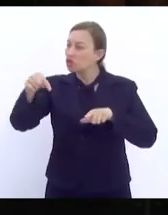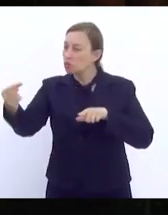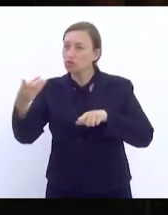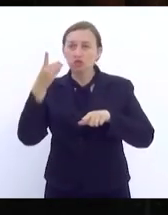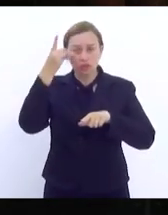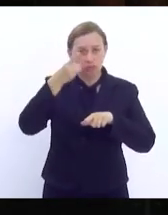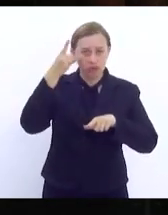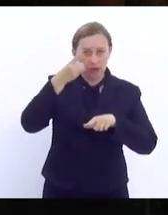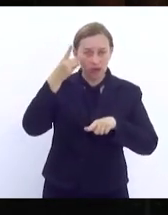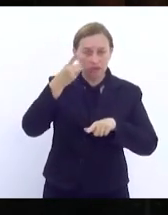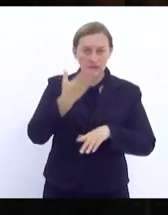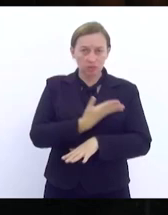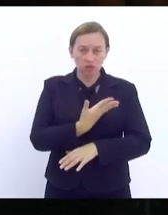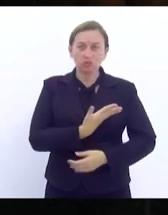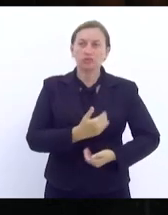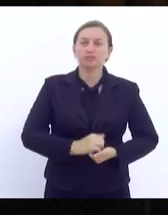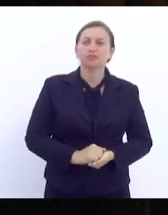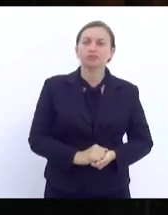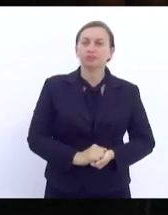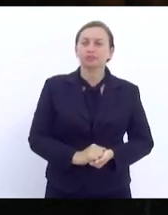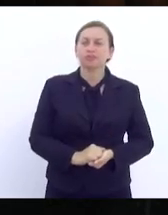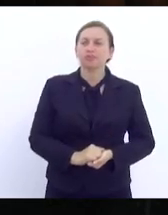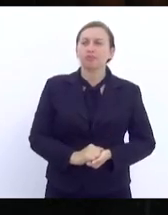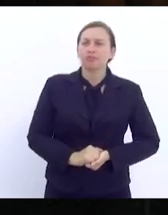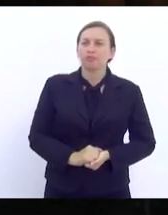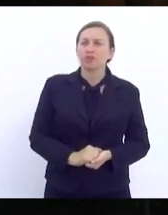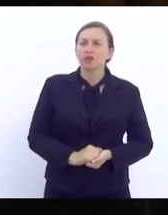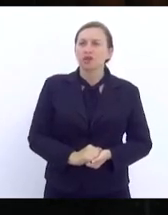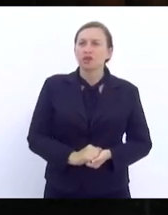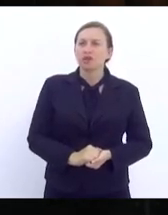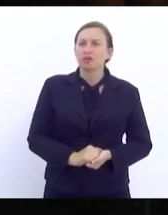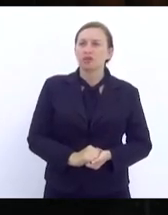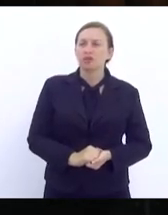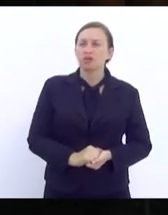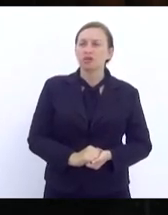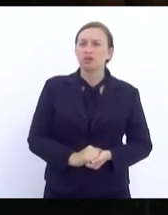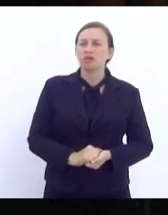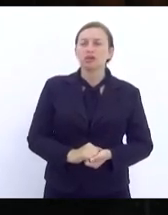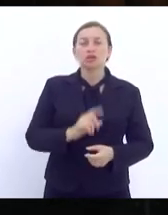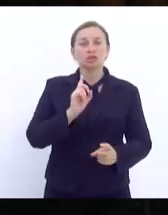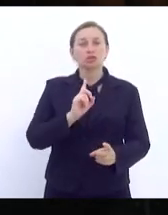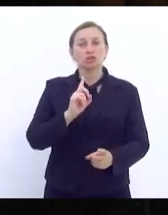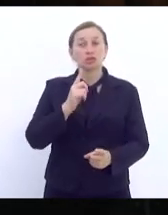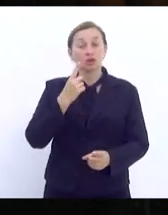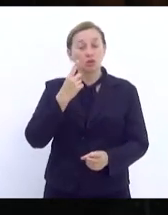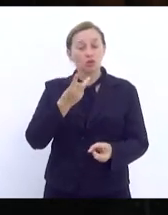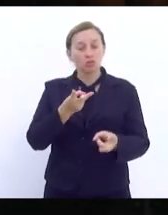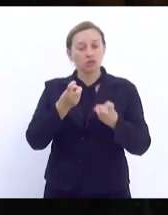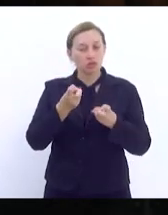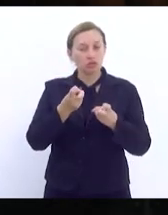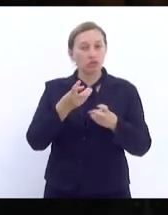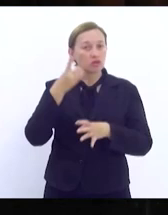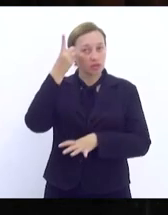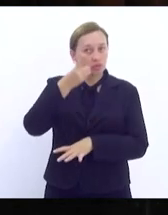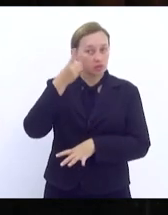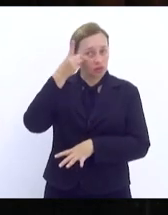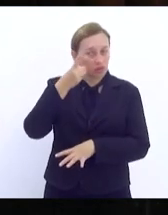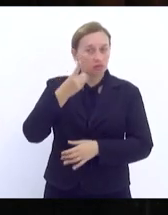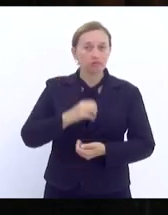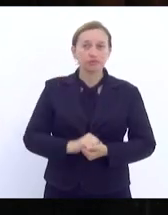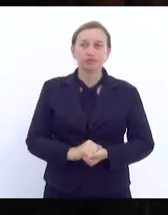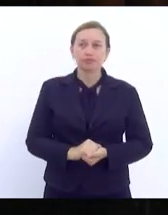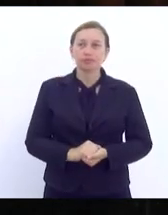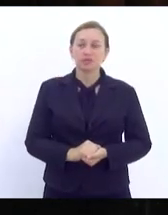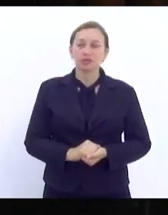colegas parlamentares e o que a gente no meio do caminho descobriu o deputado Val é absolutamente